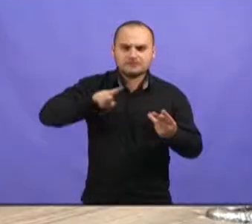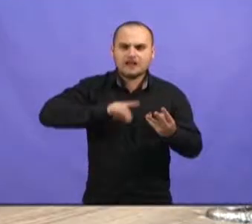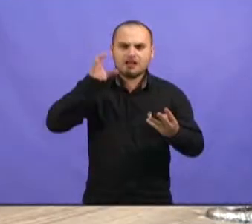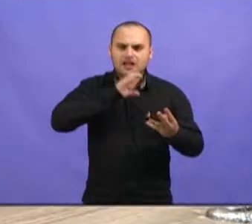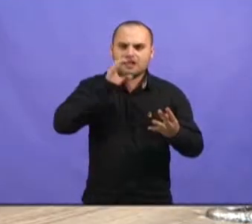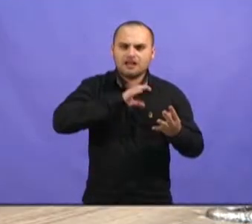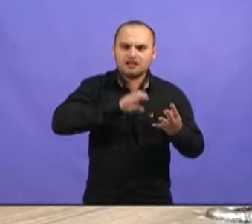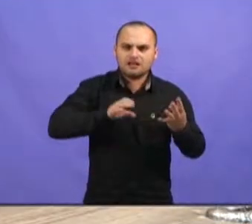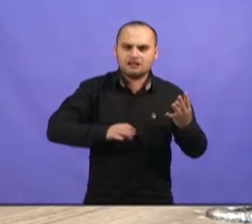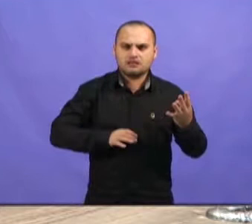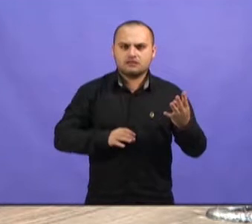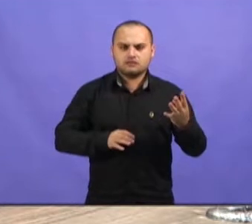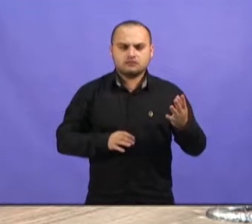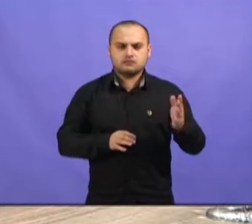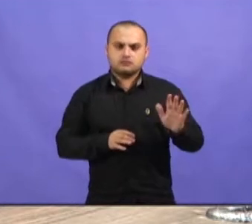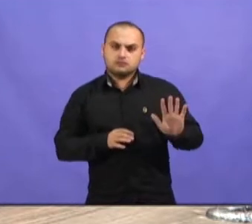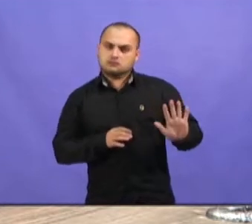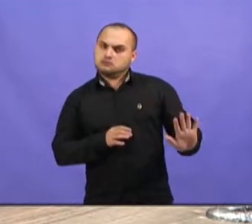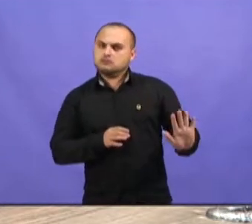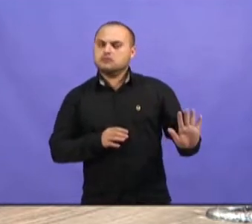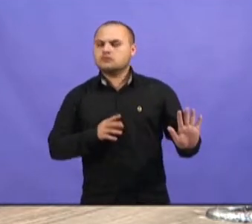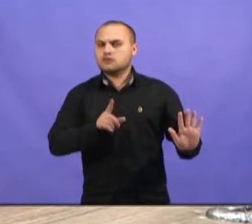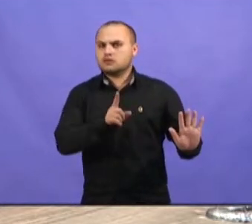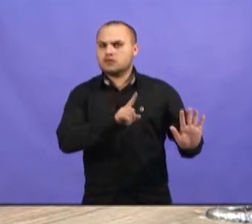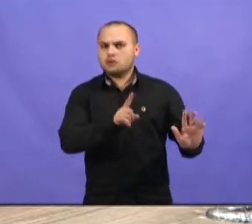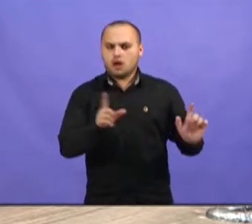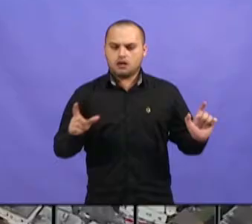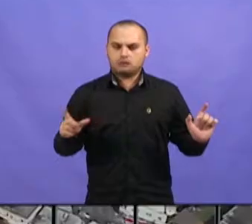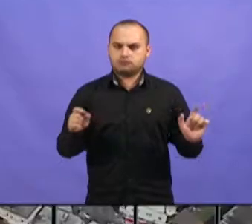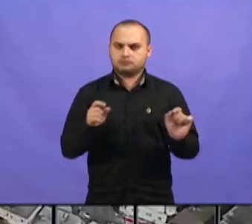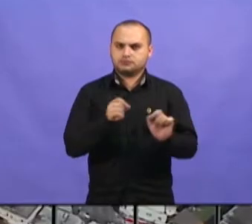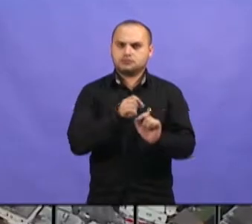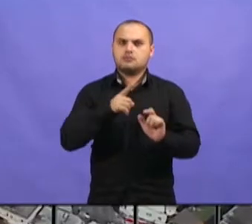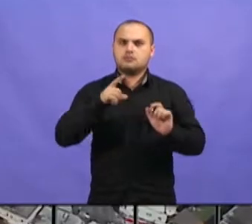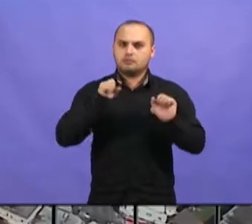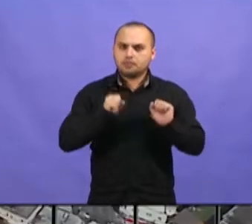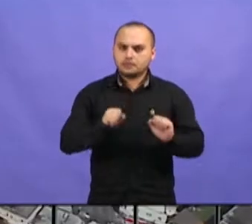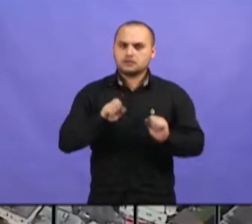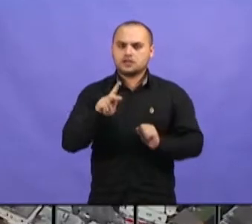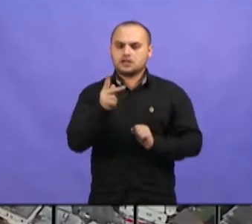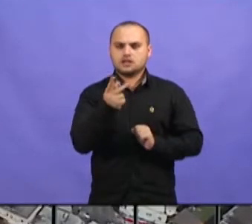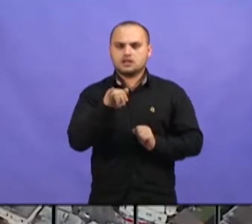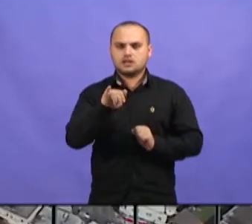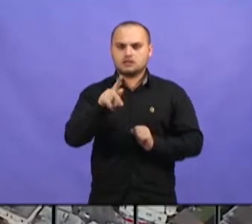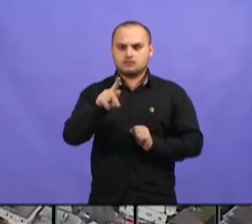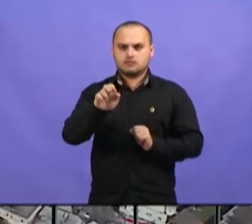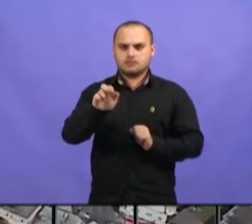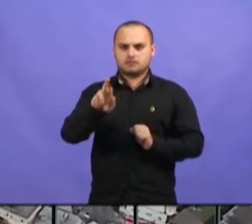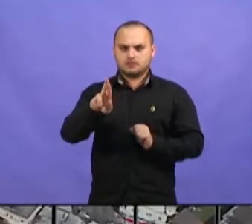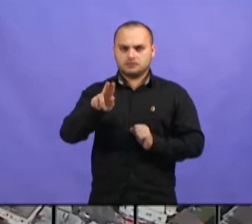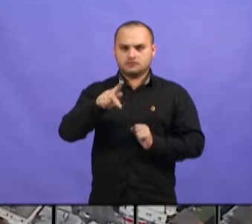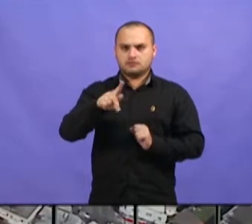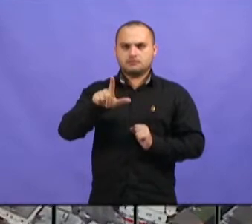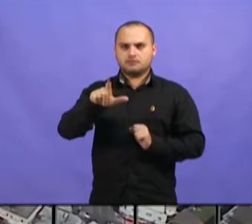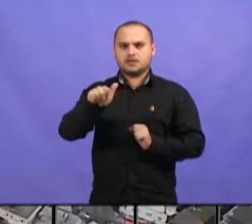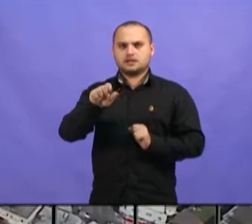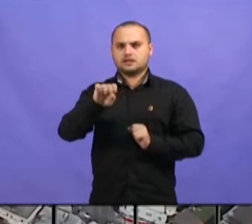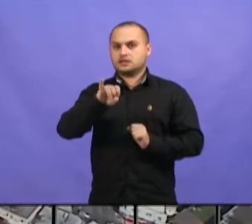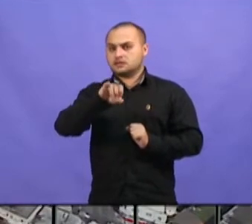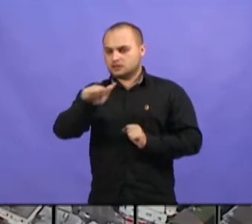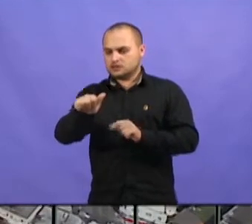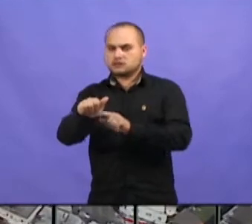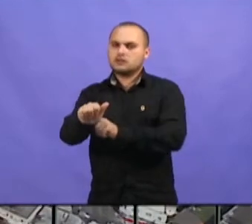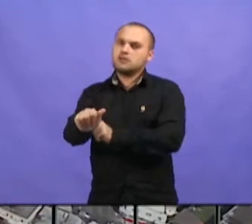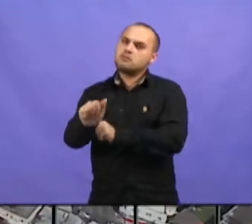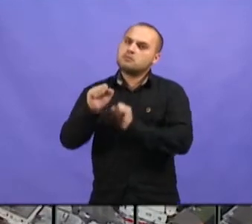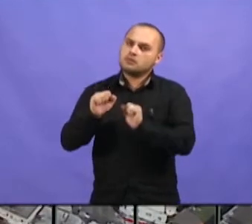da próstata. Tá? Isso pode ser hiperplasia prostática, aumento dessa musculatura que está